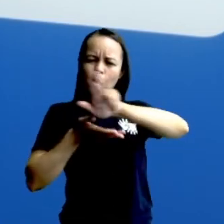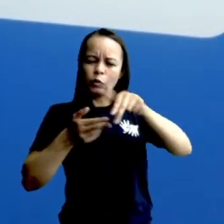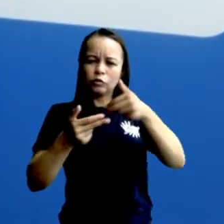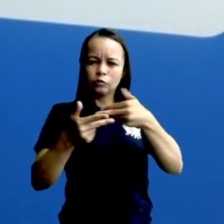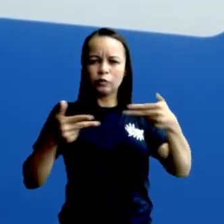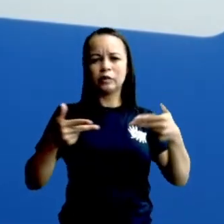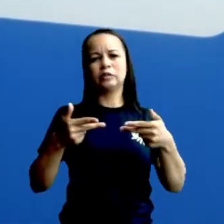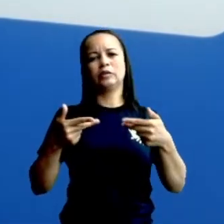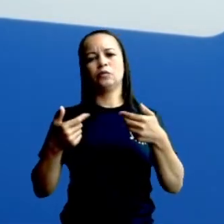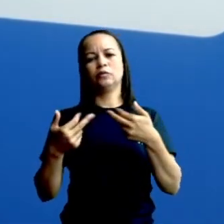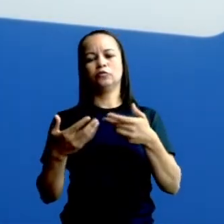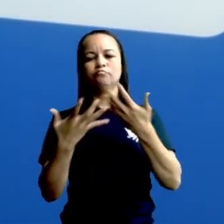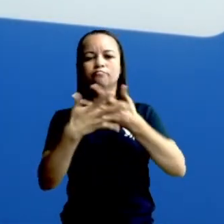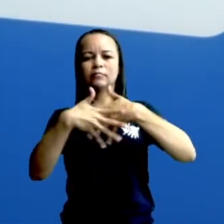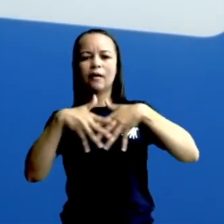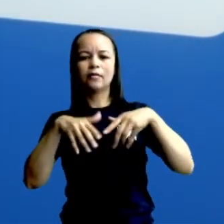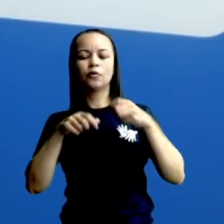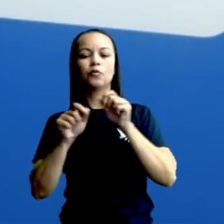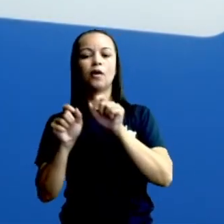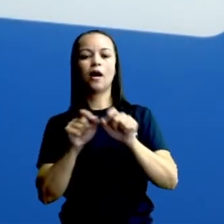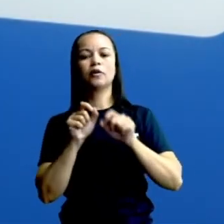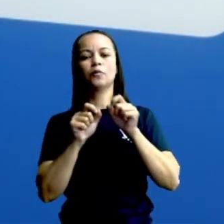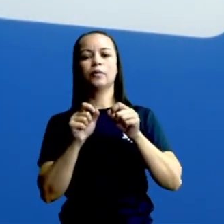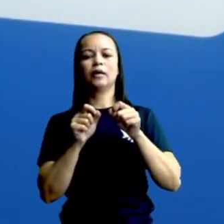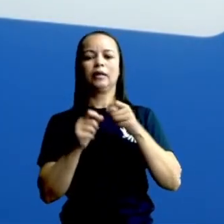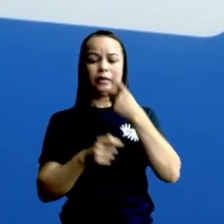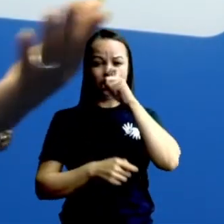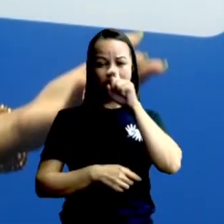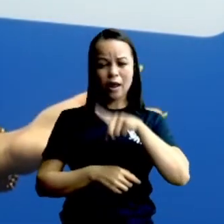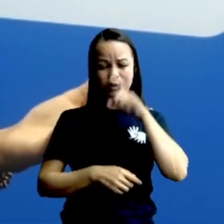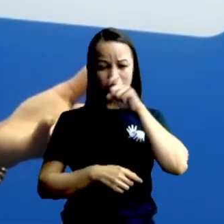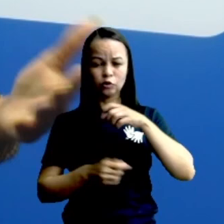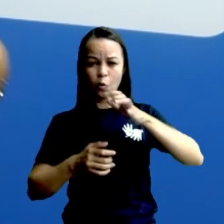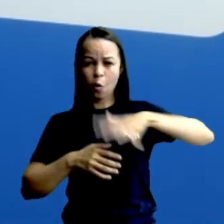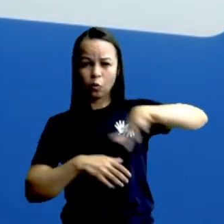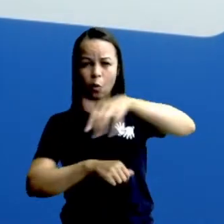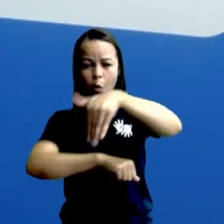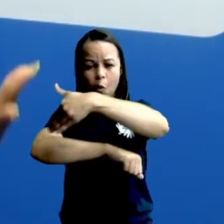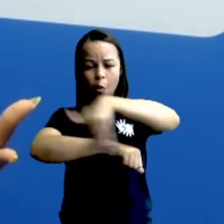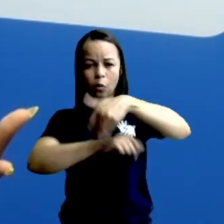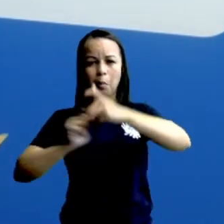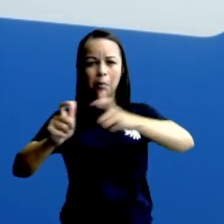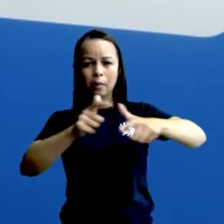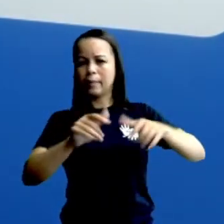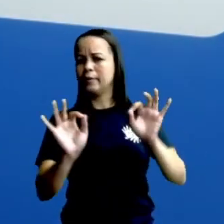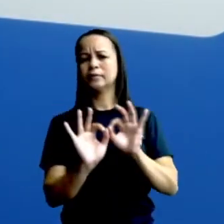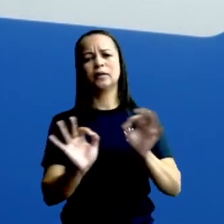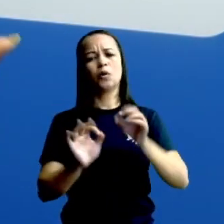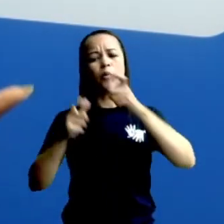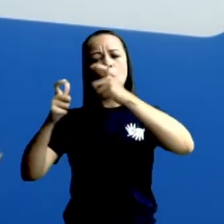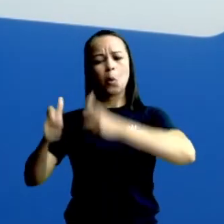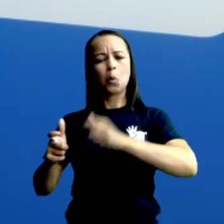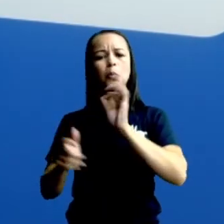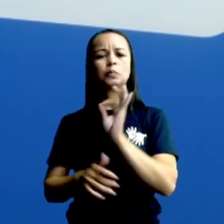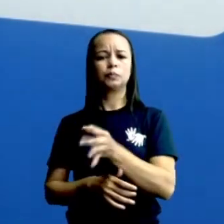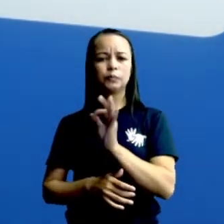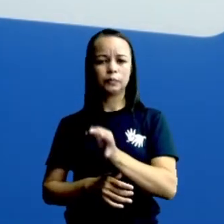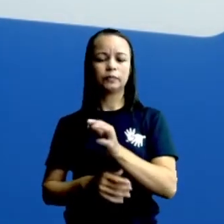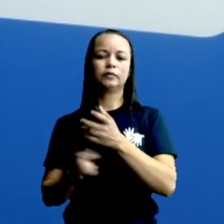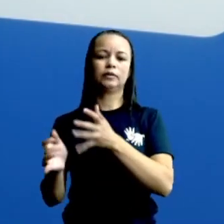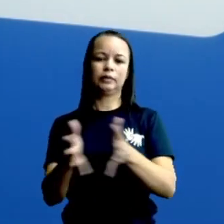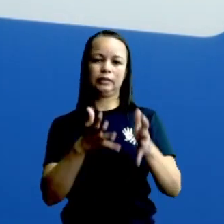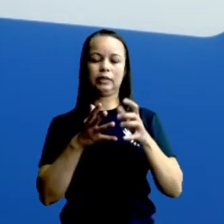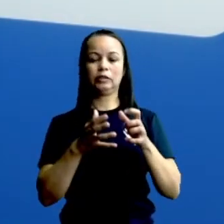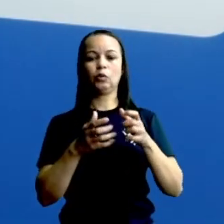tenham consciência para a gente produzir menos lixo, para a gente ser feliz e ter uma boa saúde, um ambiente limpo, um